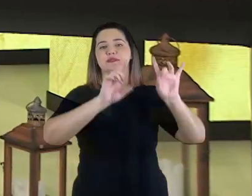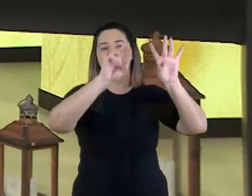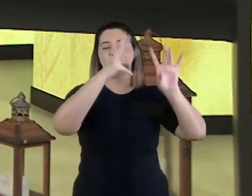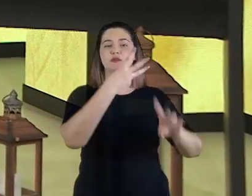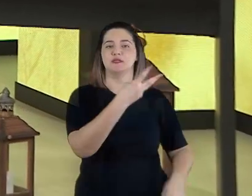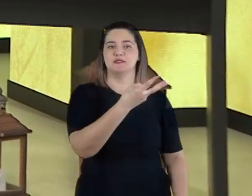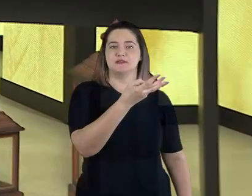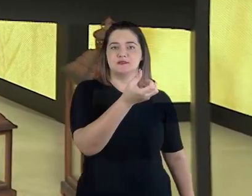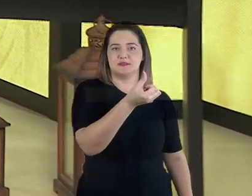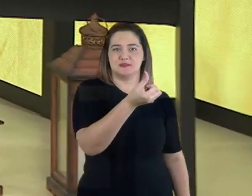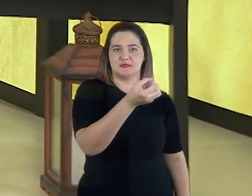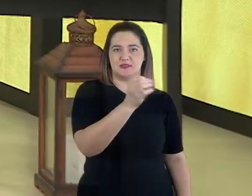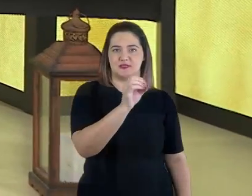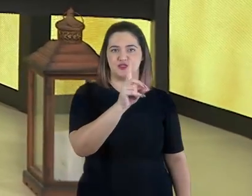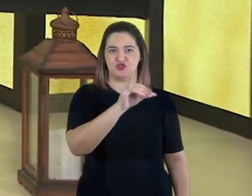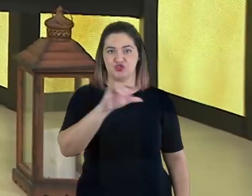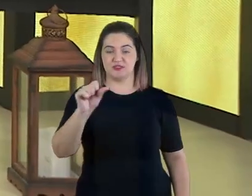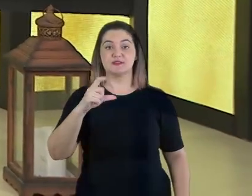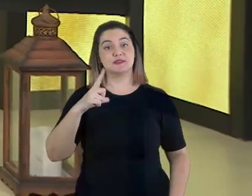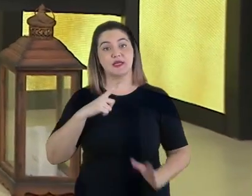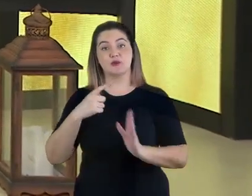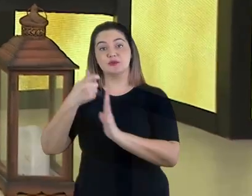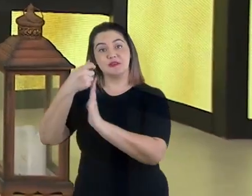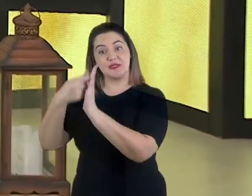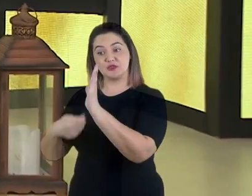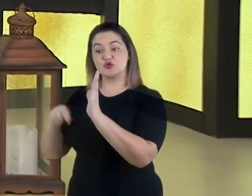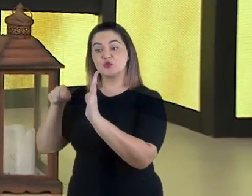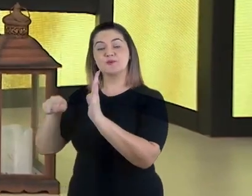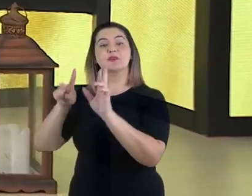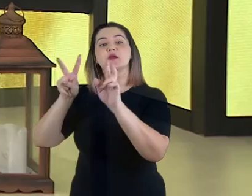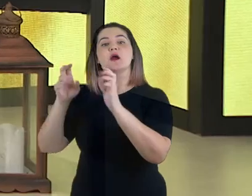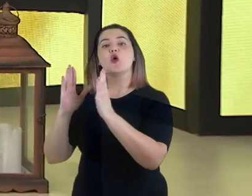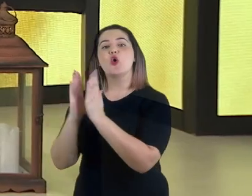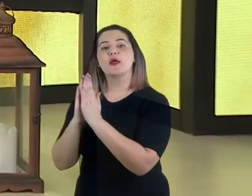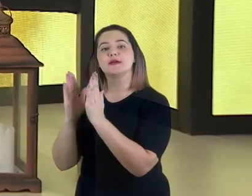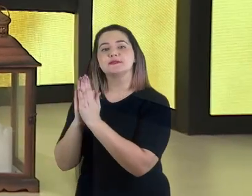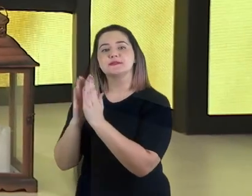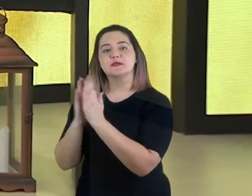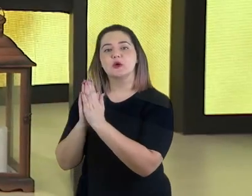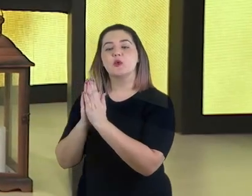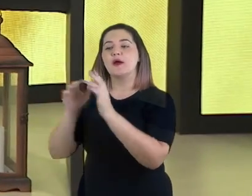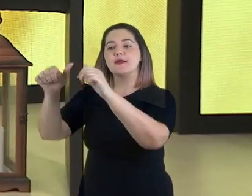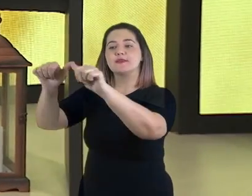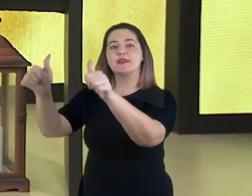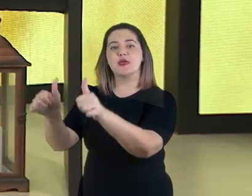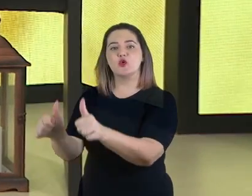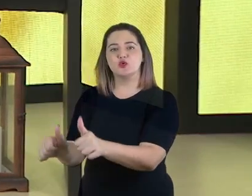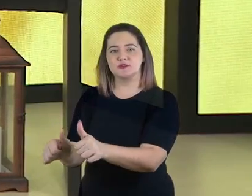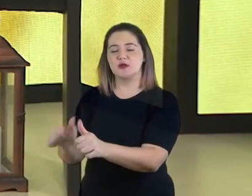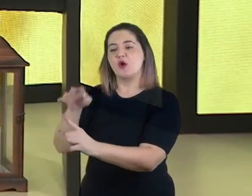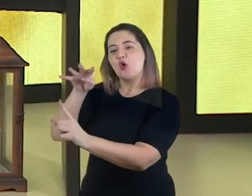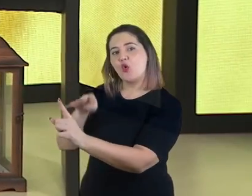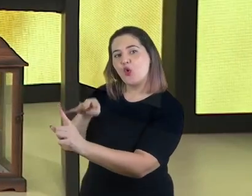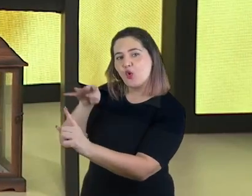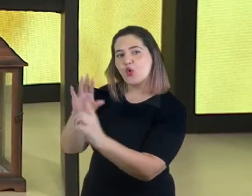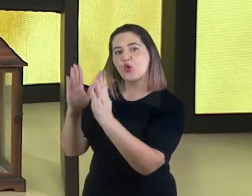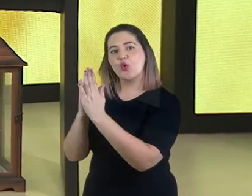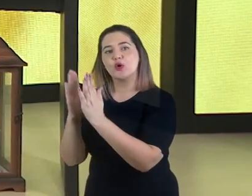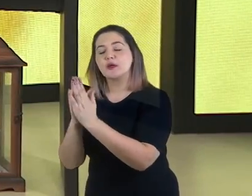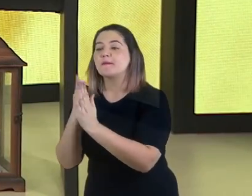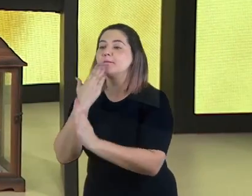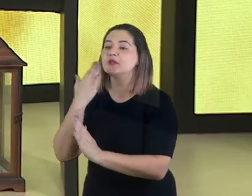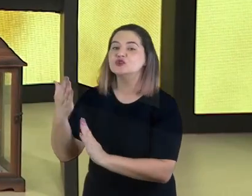numa oração feita por um sacerdote babilônico à deusa Nishniana, pedindo uma revelação profética, onde o